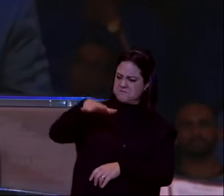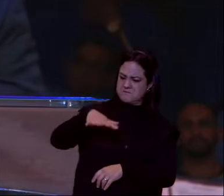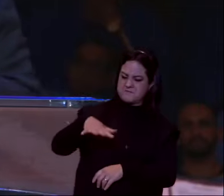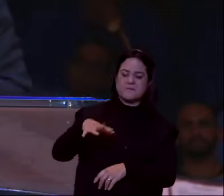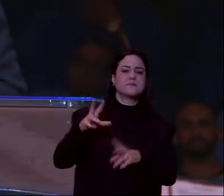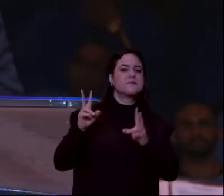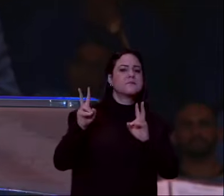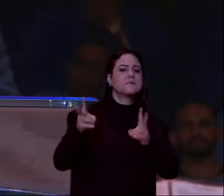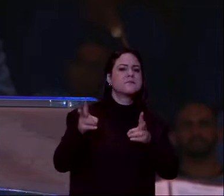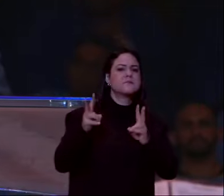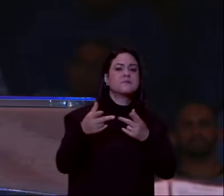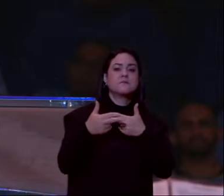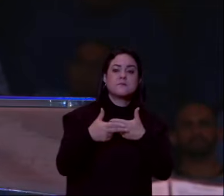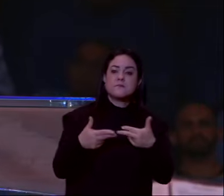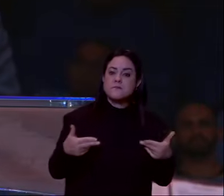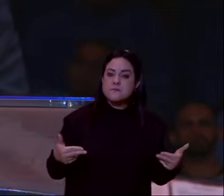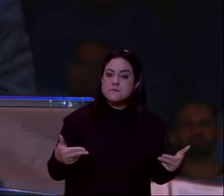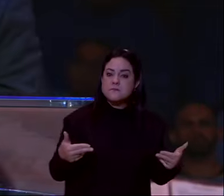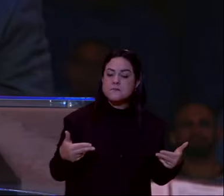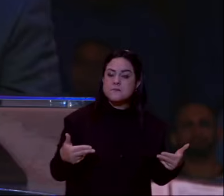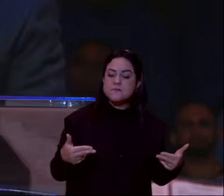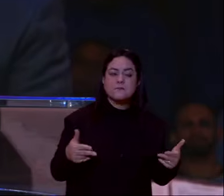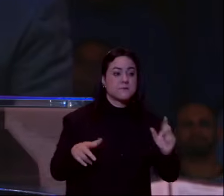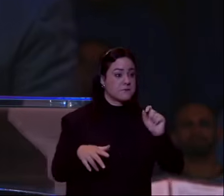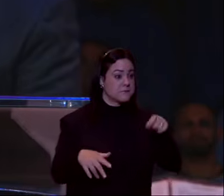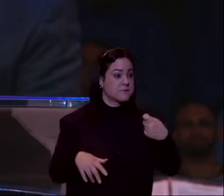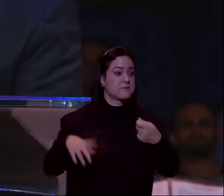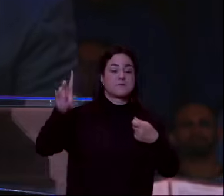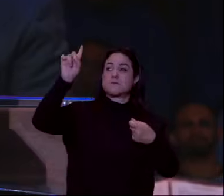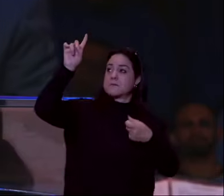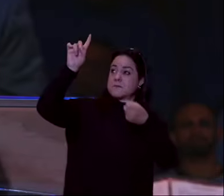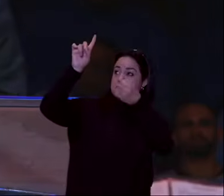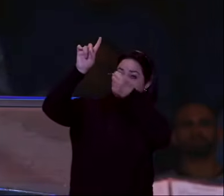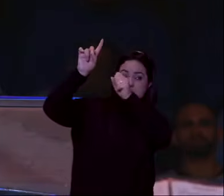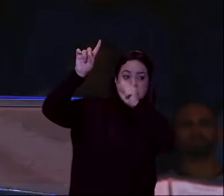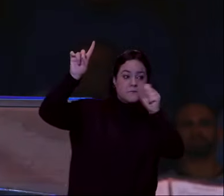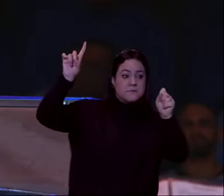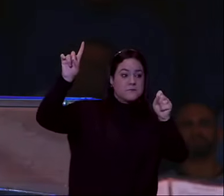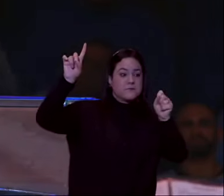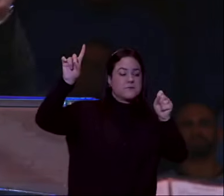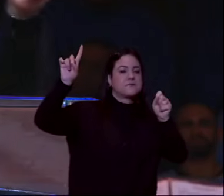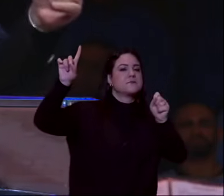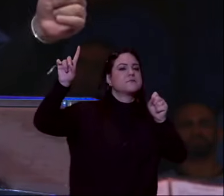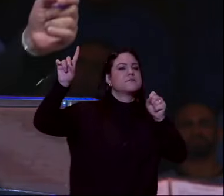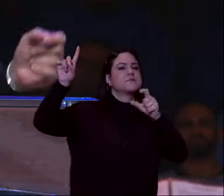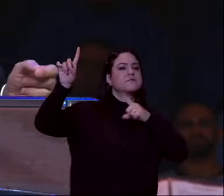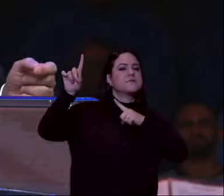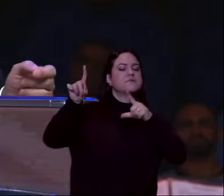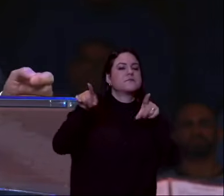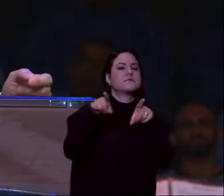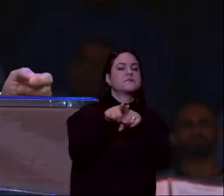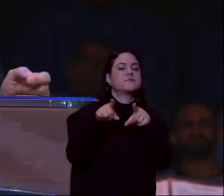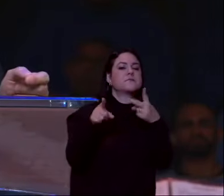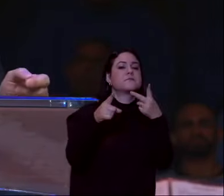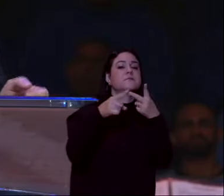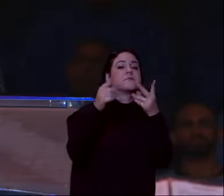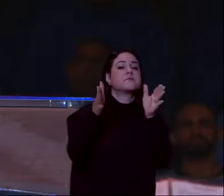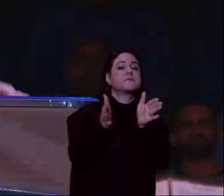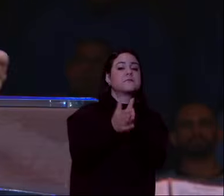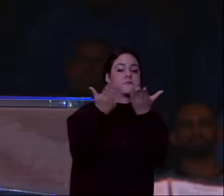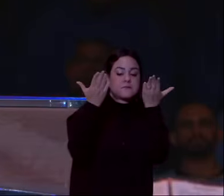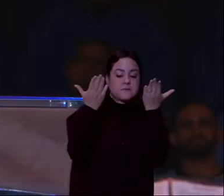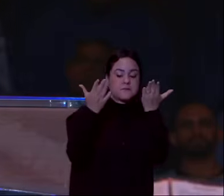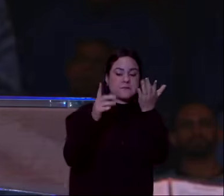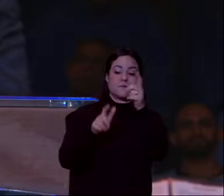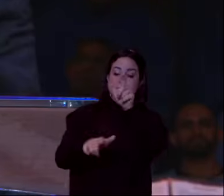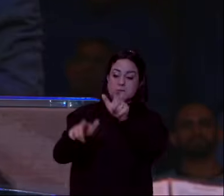as mesmas coisas relativas à grandeza de Deus, um segundo milagre ocorreu.